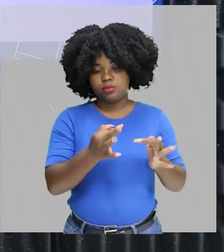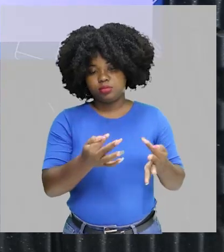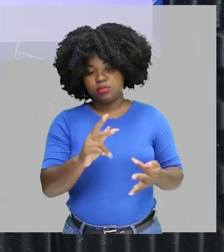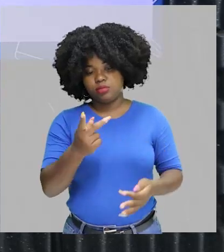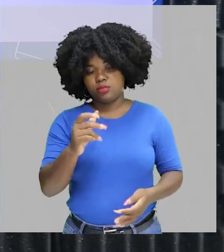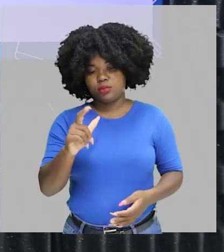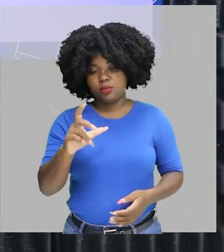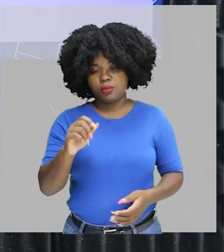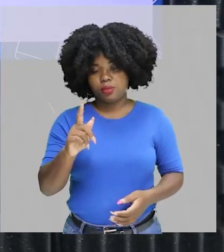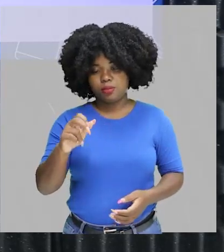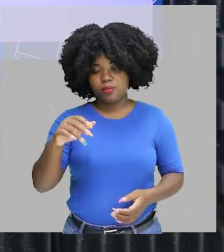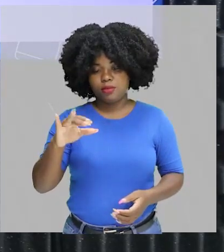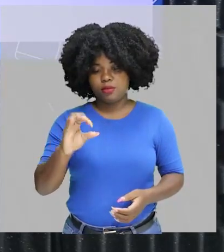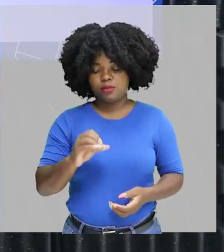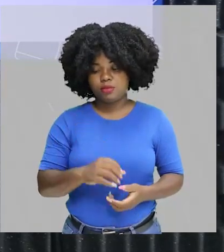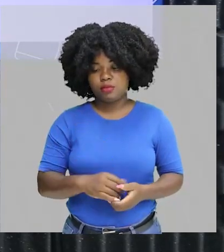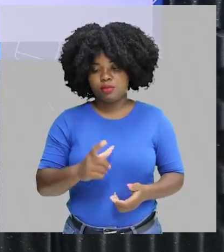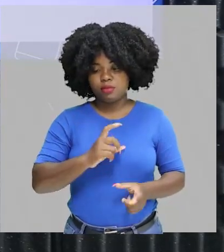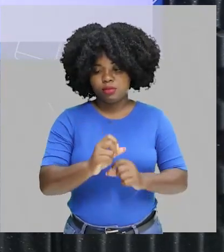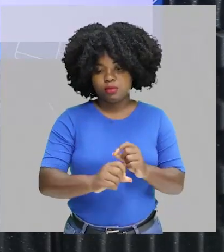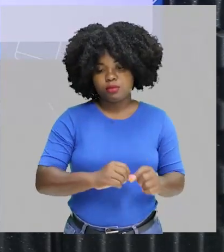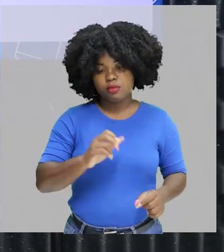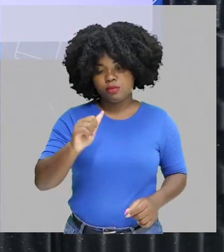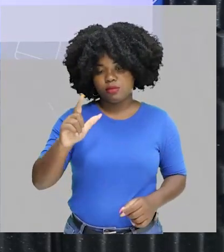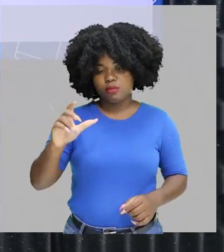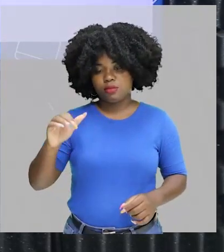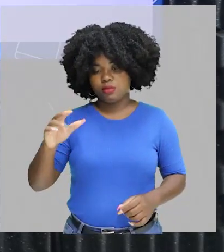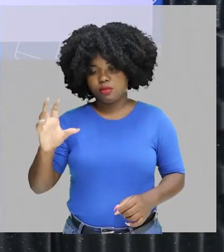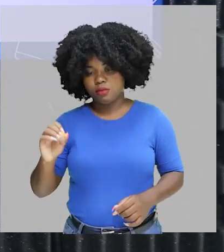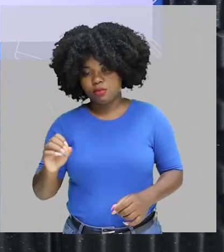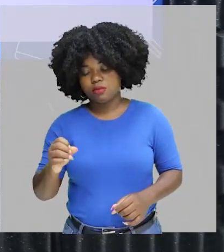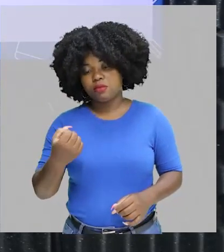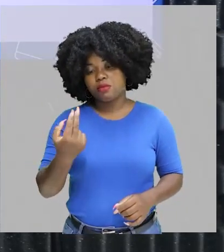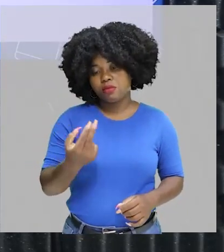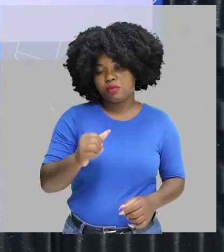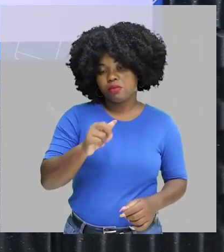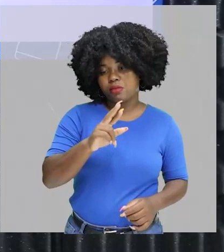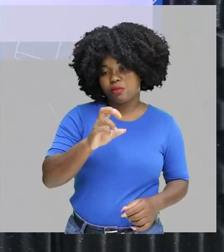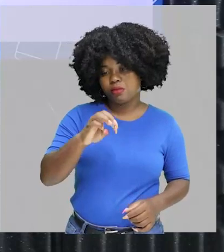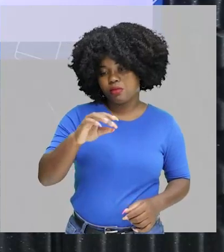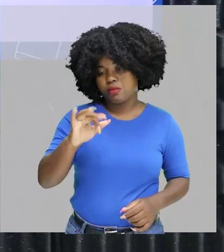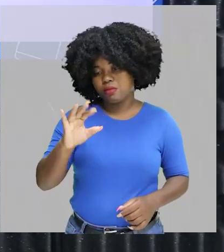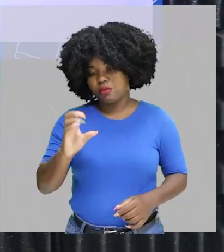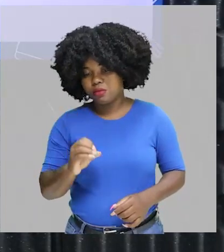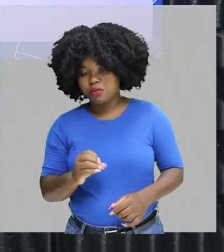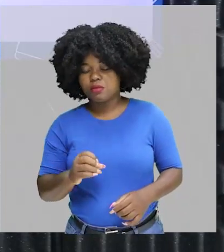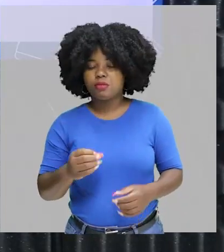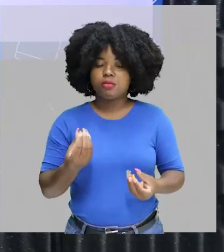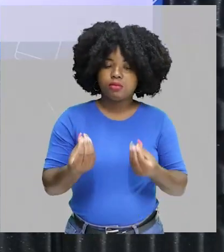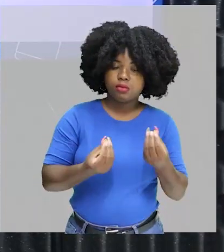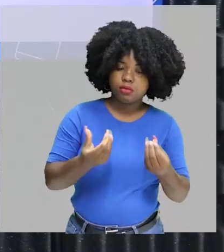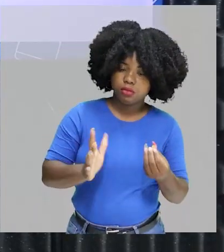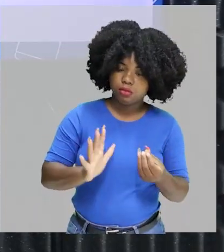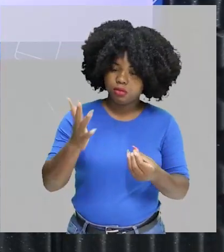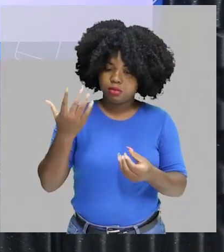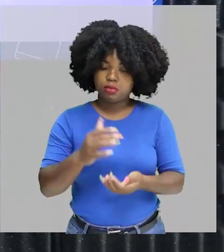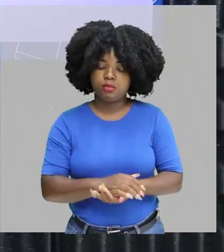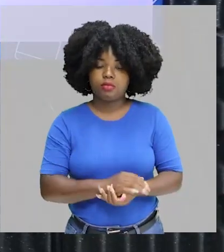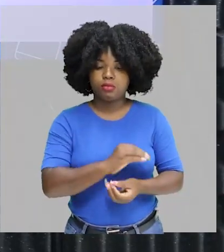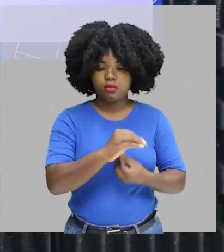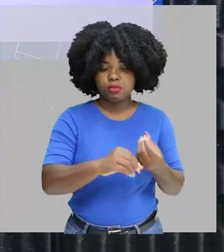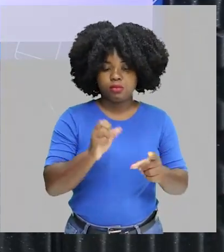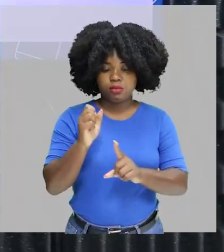halogênios, certo? Então, eu vou ter o alcano ou o composto aromático reagindo com